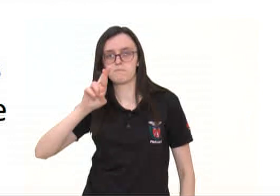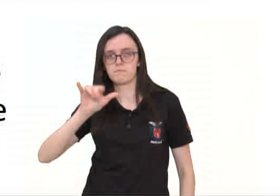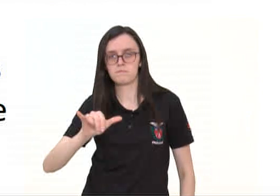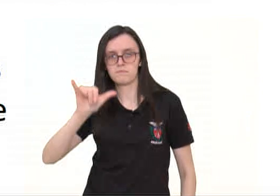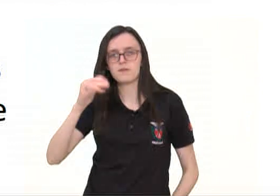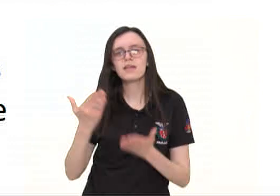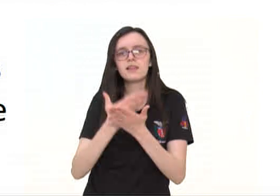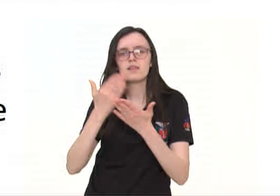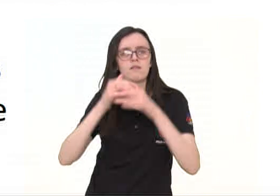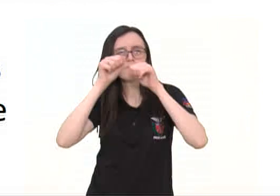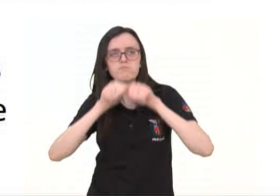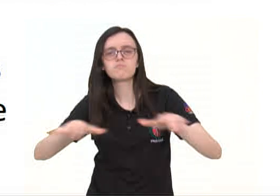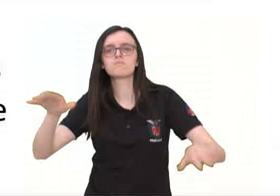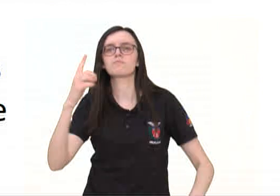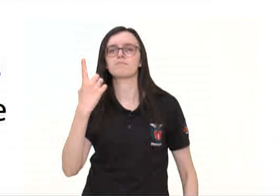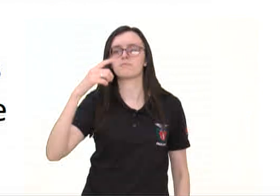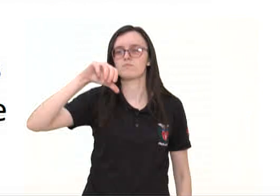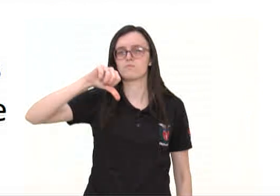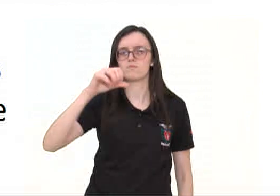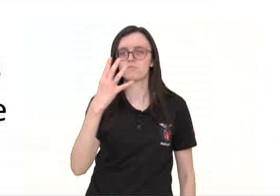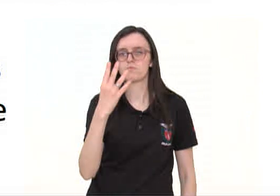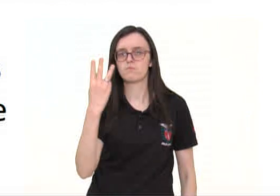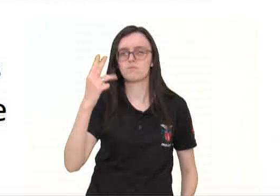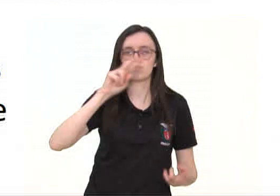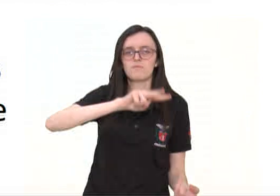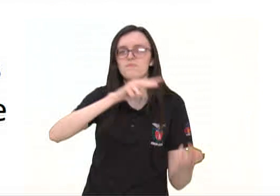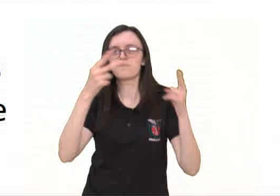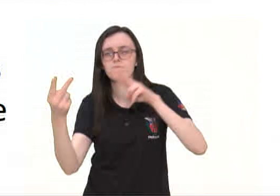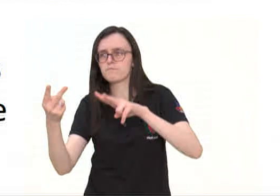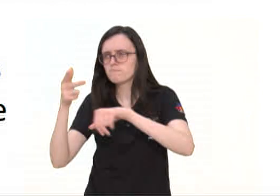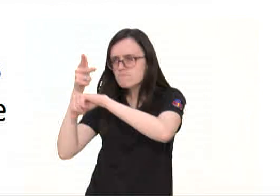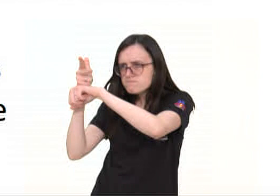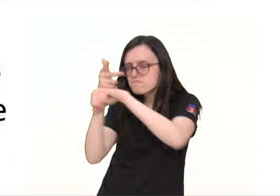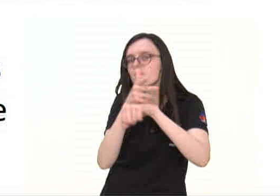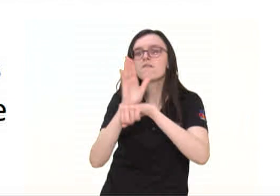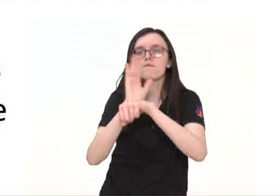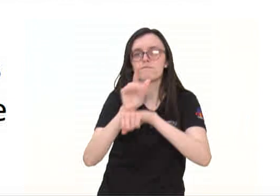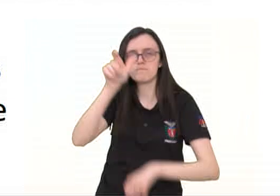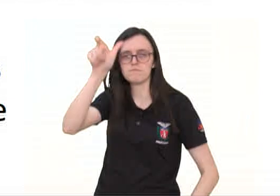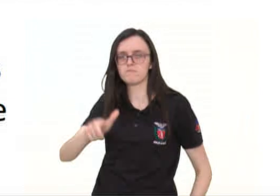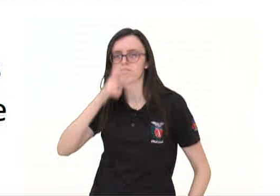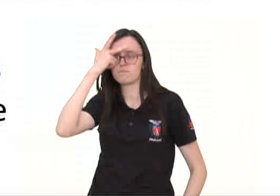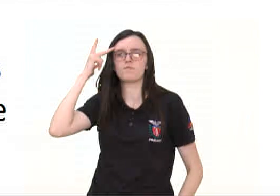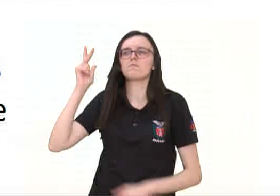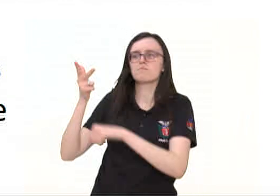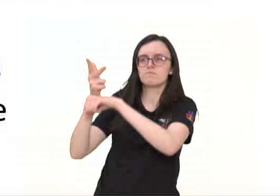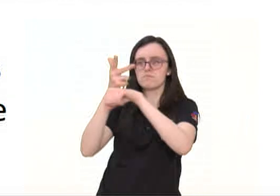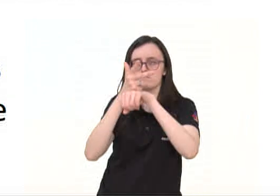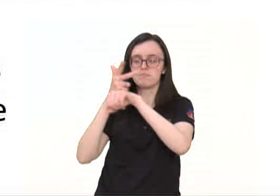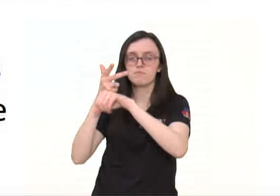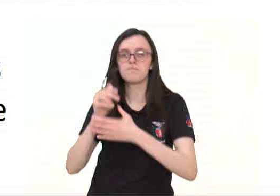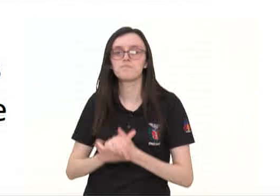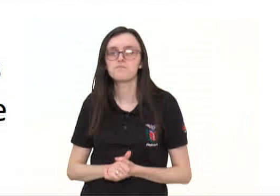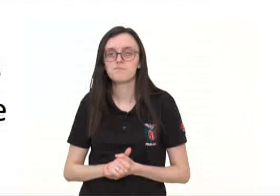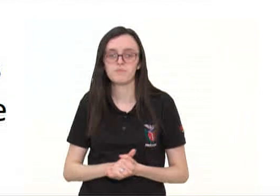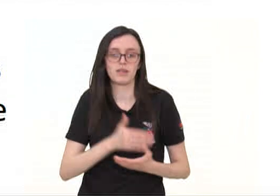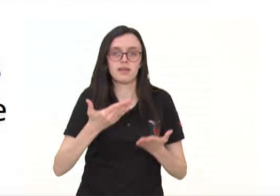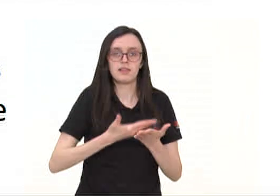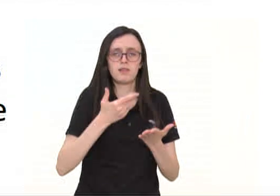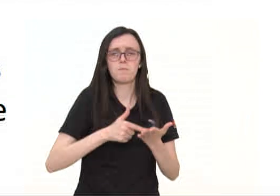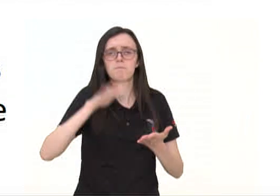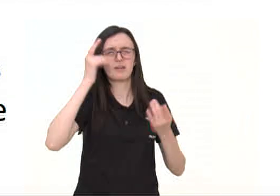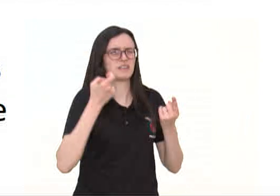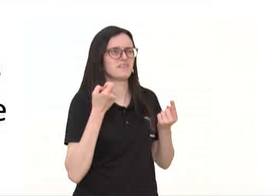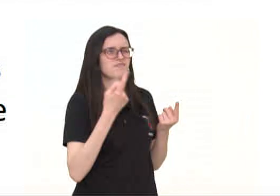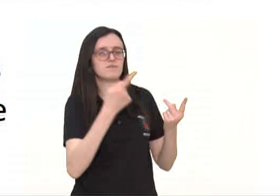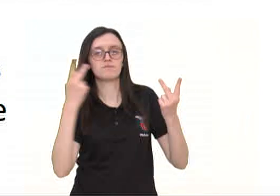em 1943 para o filme animado dirigido por Mark Osborne. O livro é a obra mais